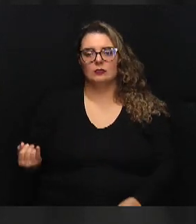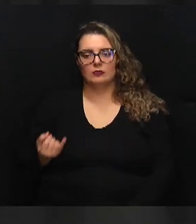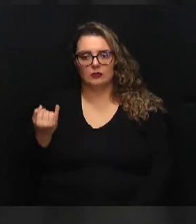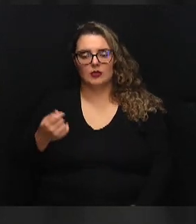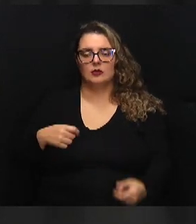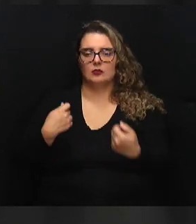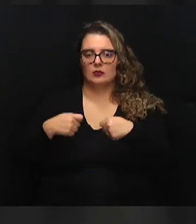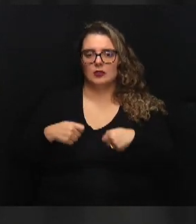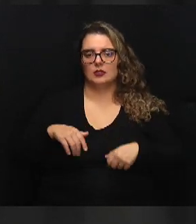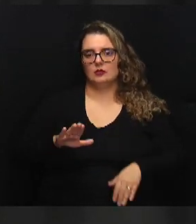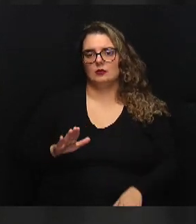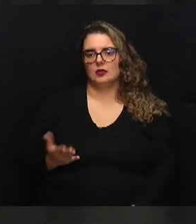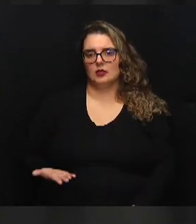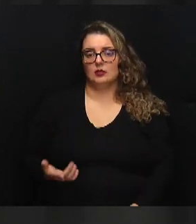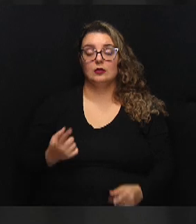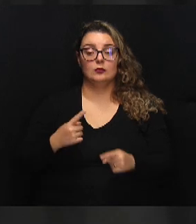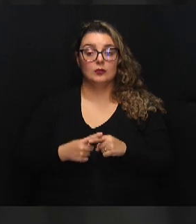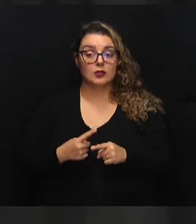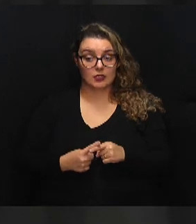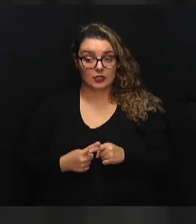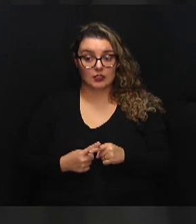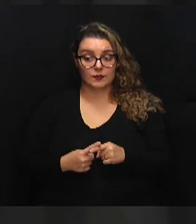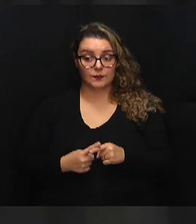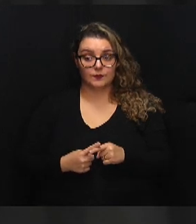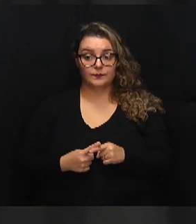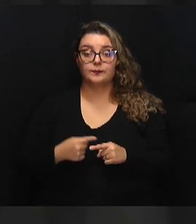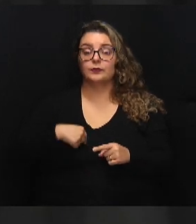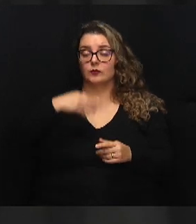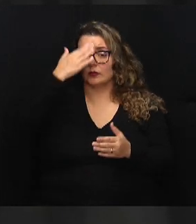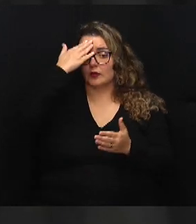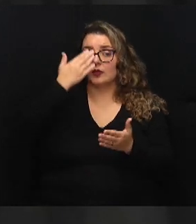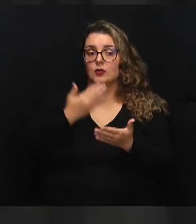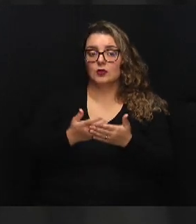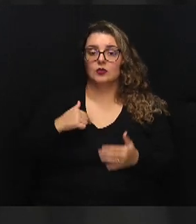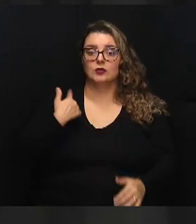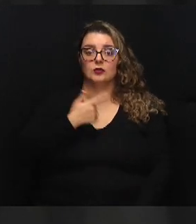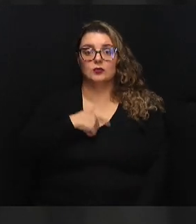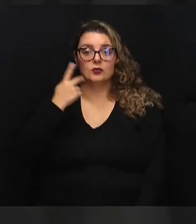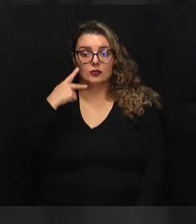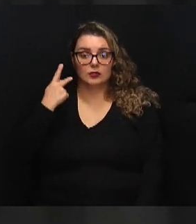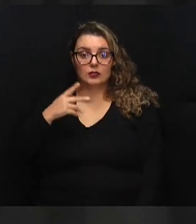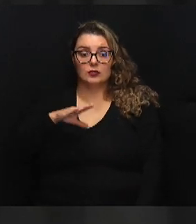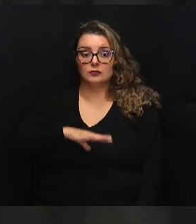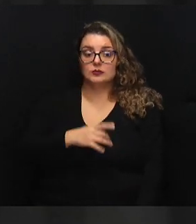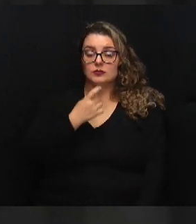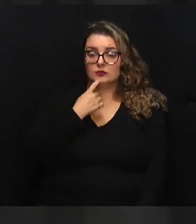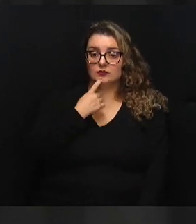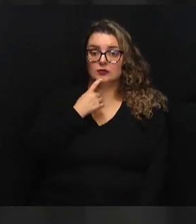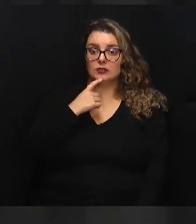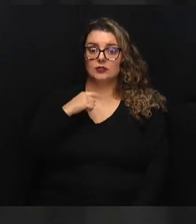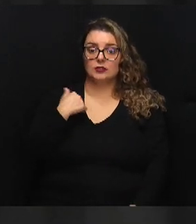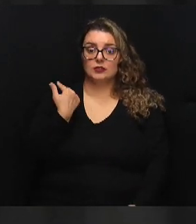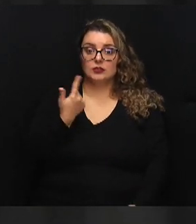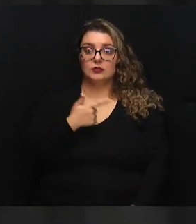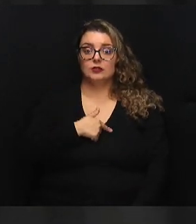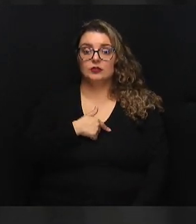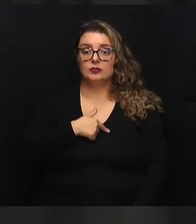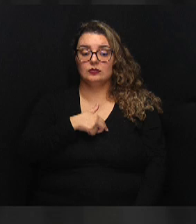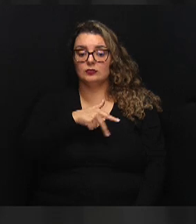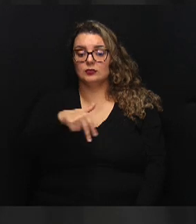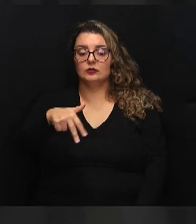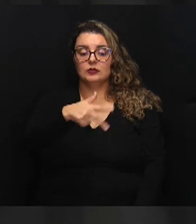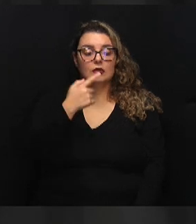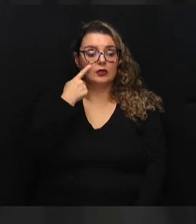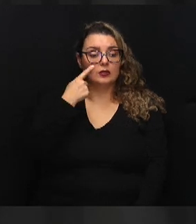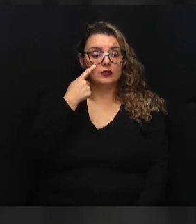mais precisa. Porque eu acredito assim, nós somos vereadores de Campinas. A gente anda e vê demanda de